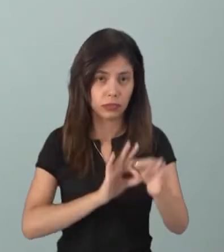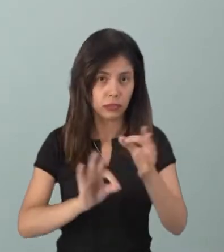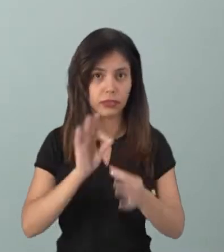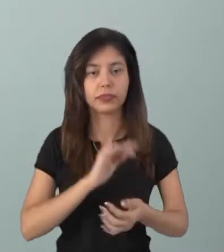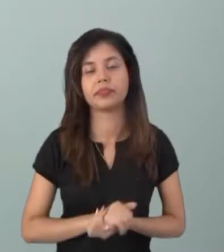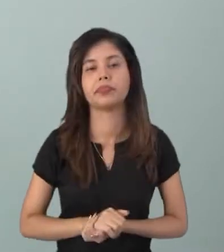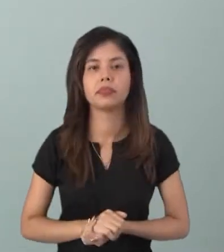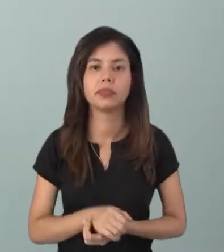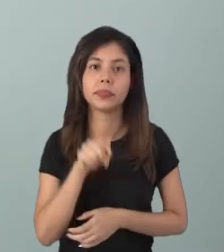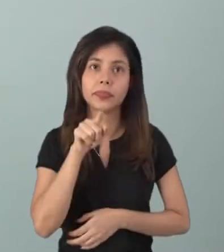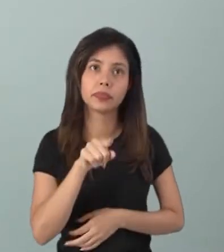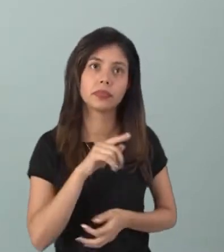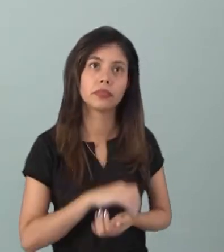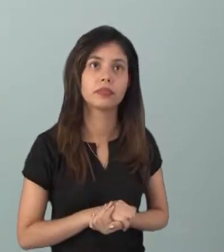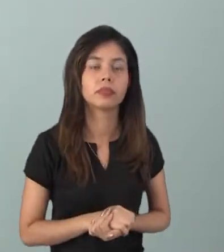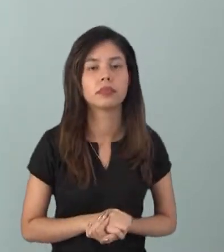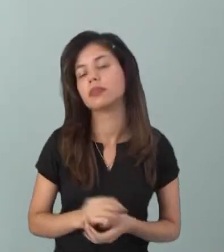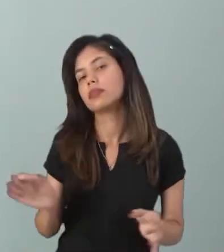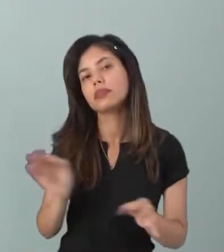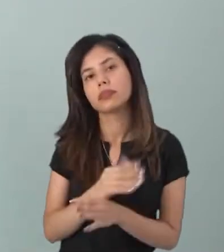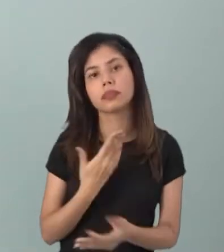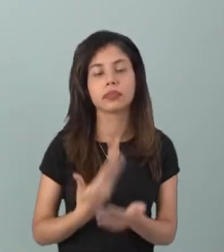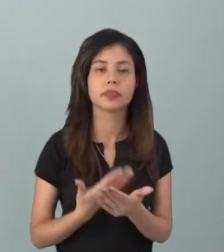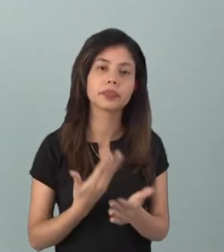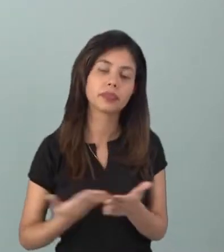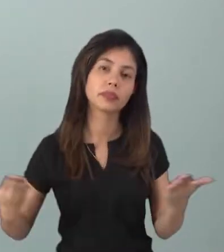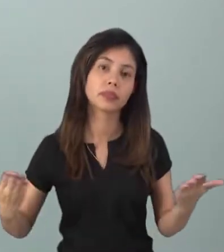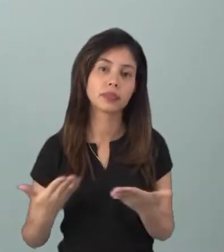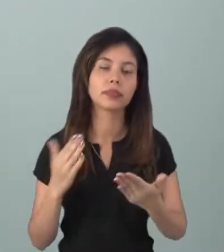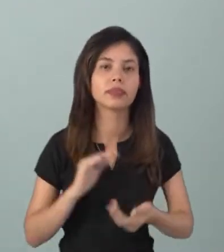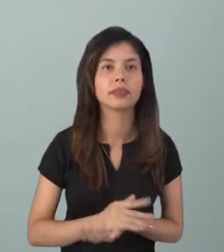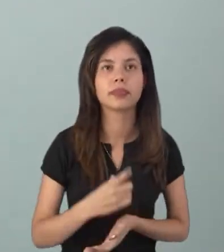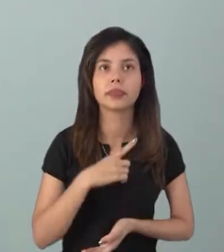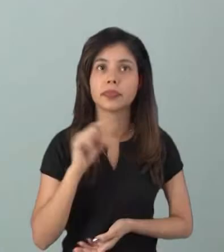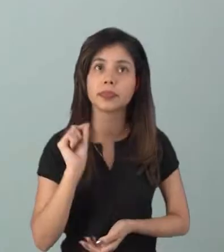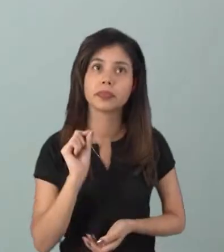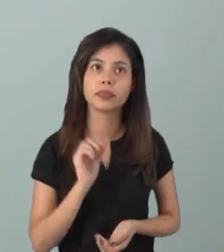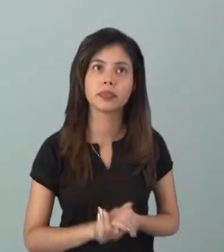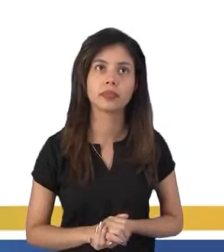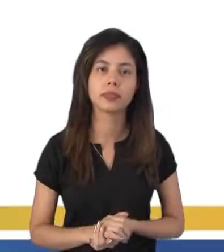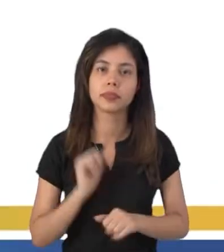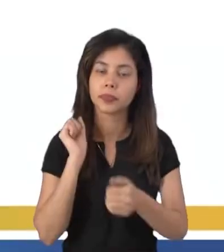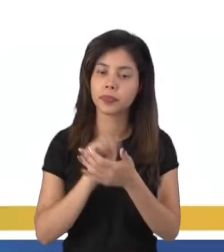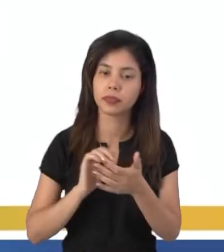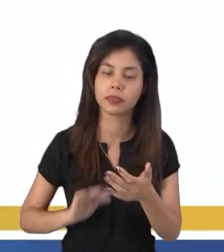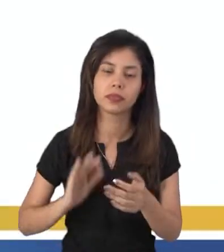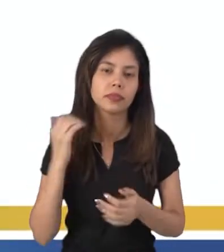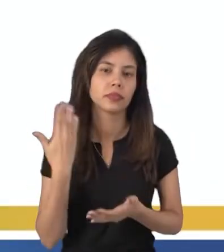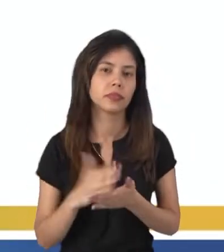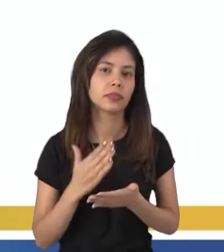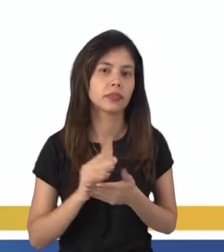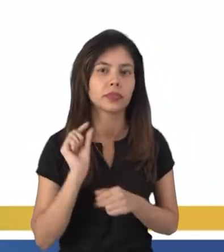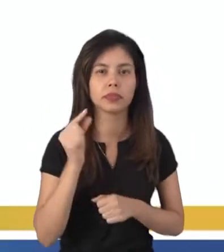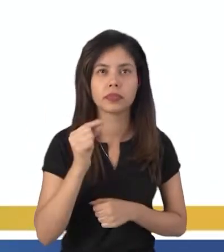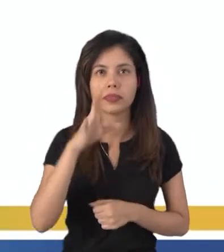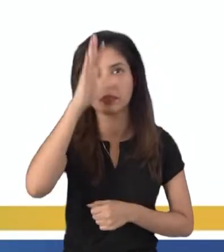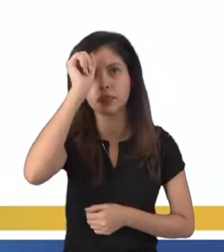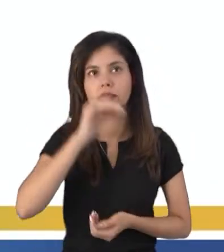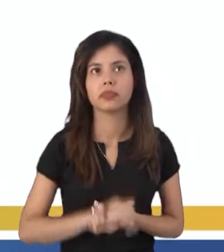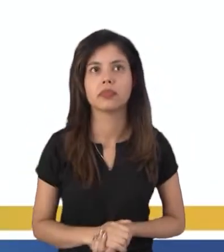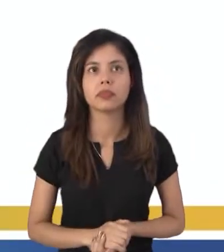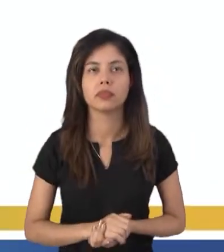tá? E aí, para a gente encerrar a nossa aula de hoje, nós temos o nosso exercitando. Vamos ver o que a gente aprendeu